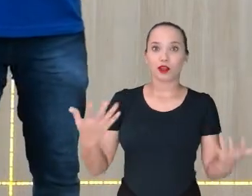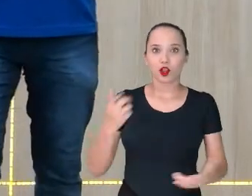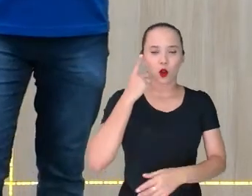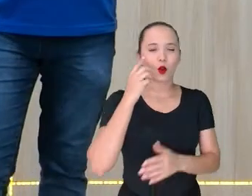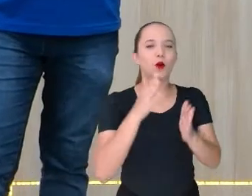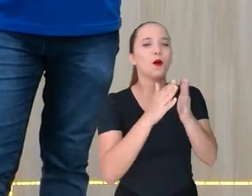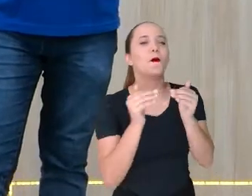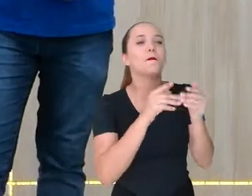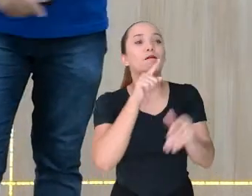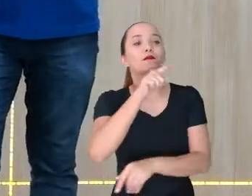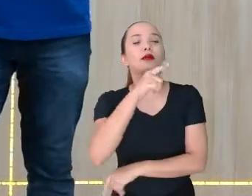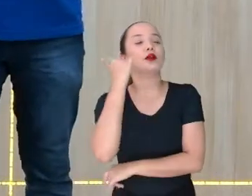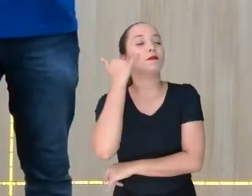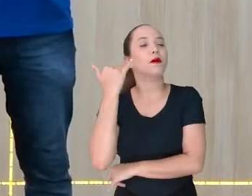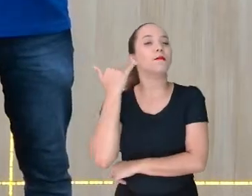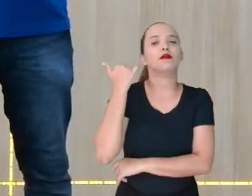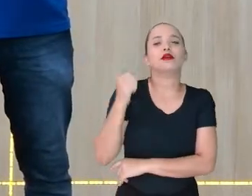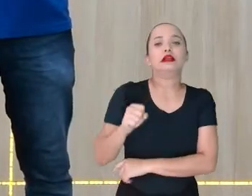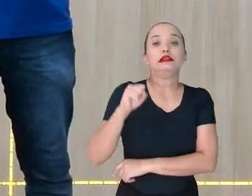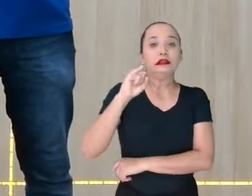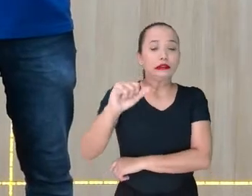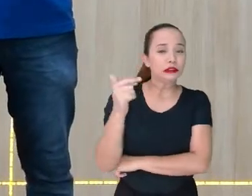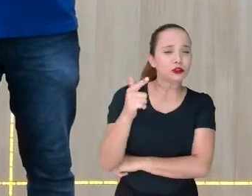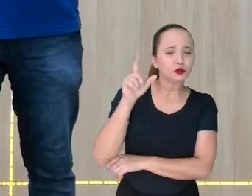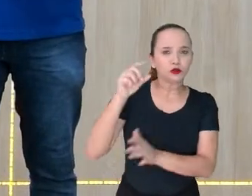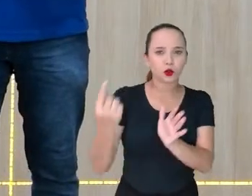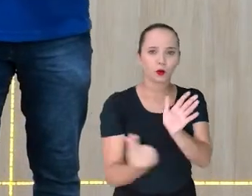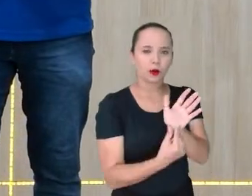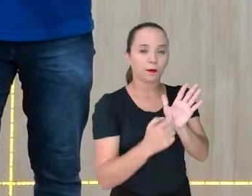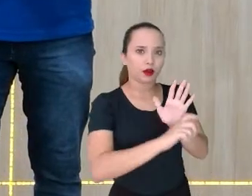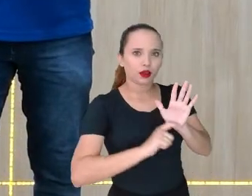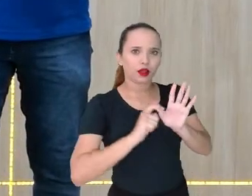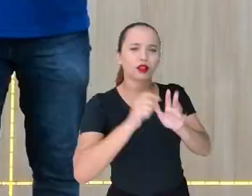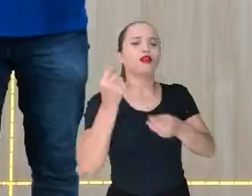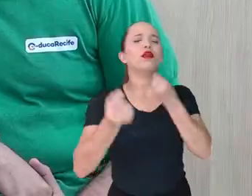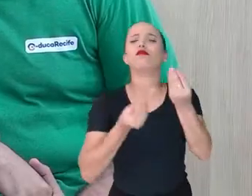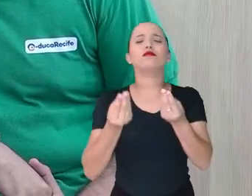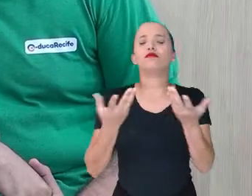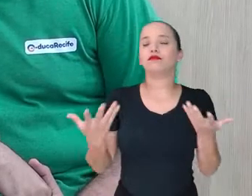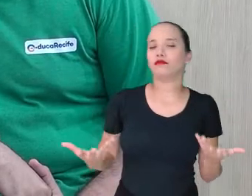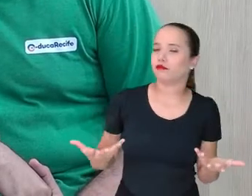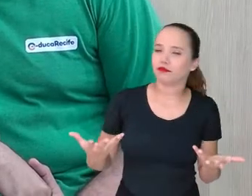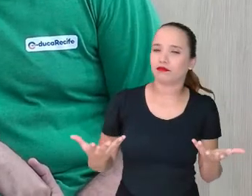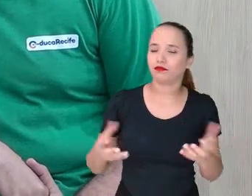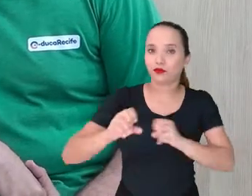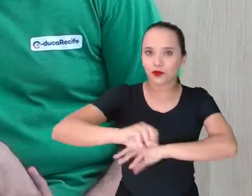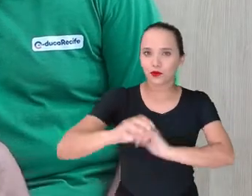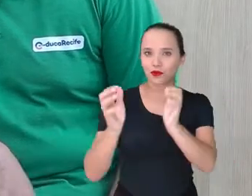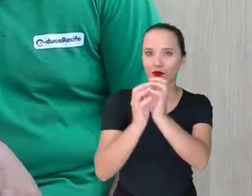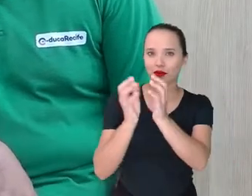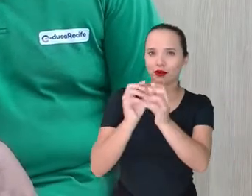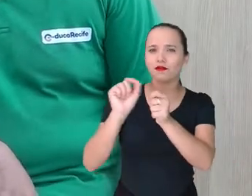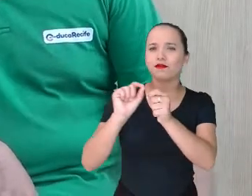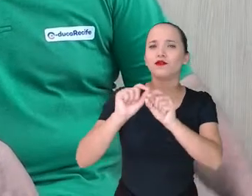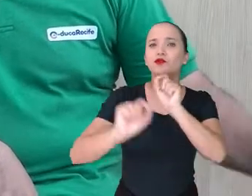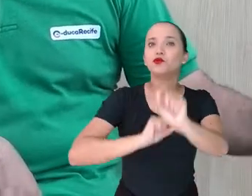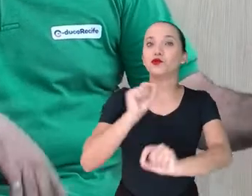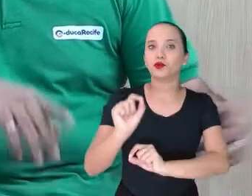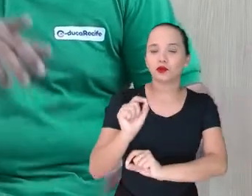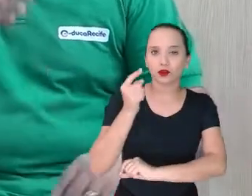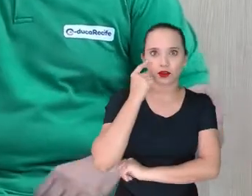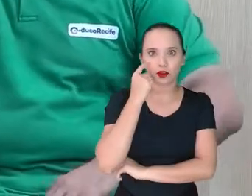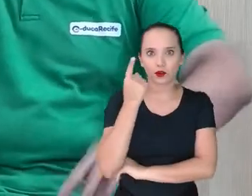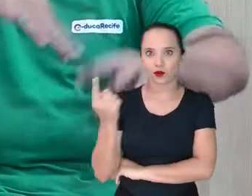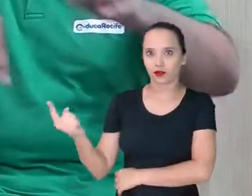Billy Paul botar. Quem não tem ainda o nosso aplicativo, sim. do Recife, pois faz o quê? Vai